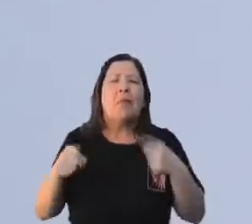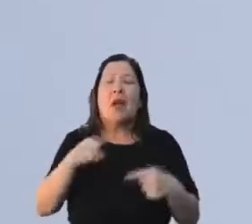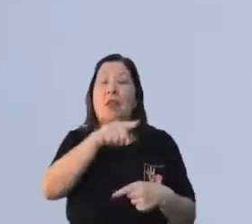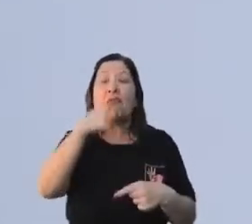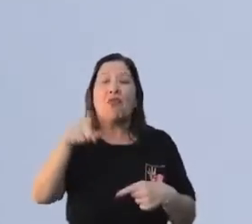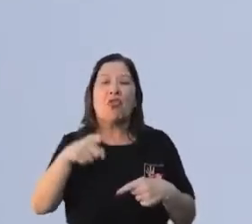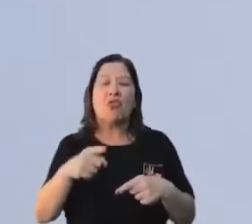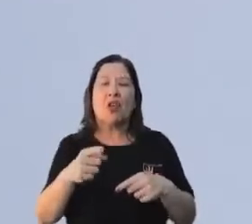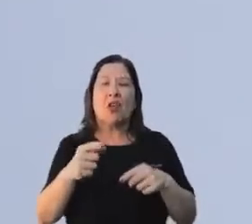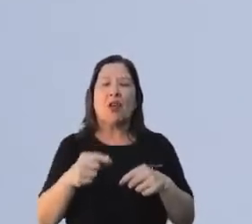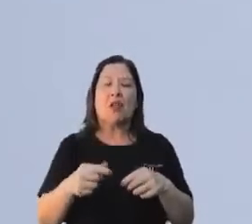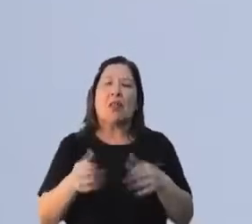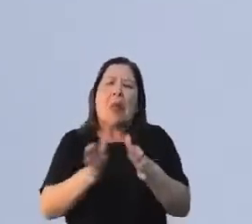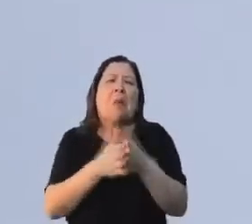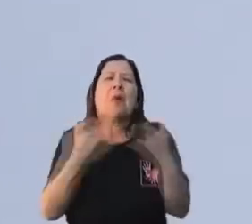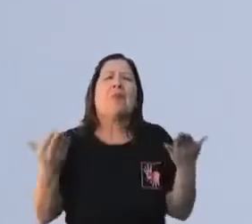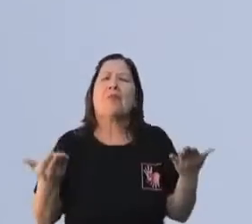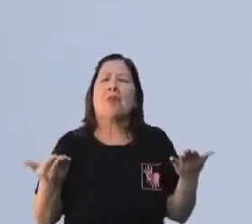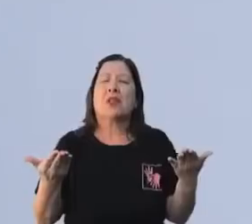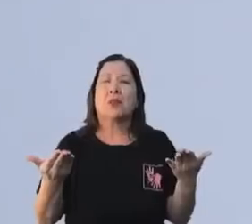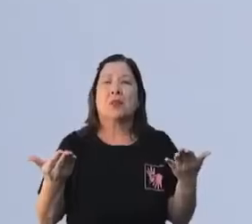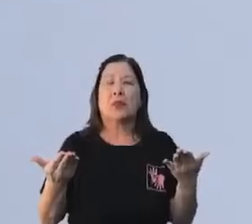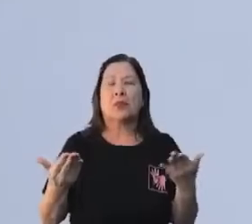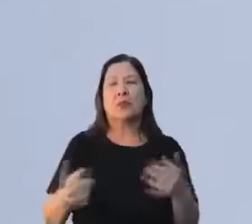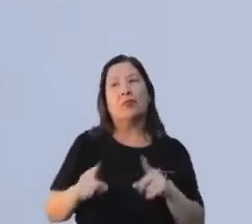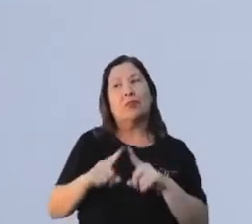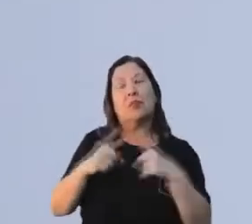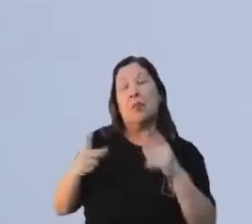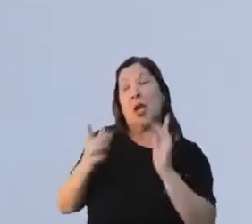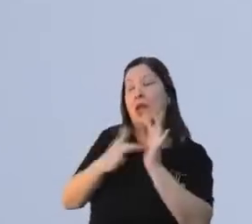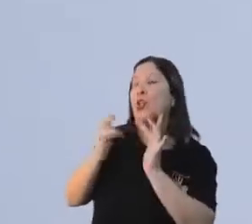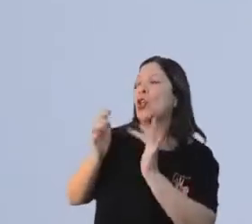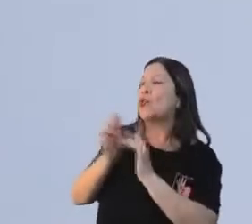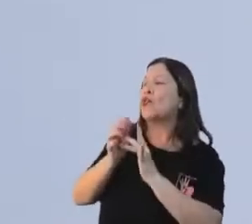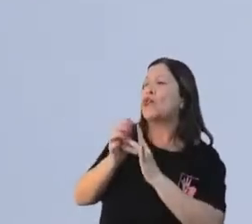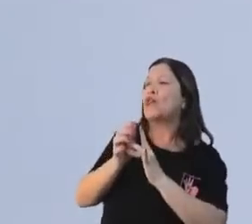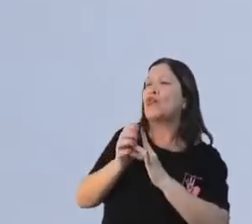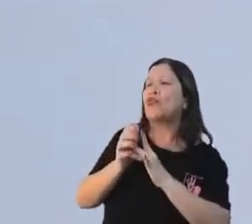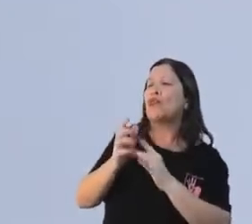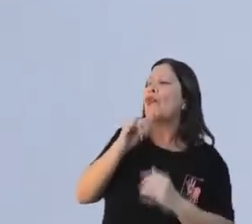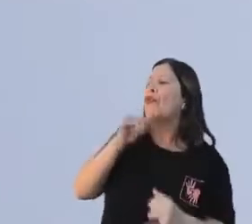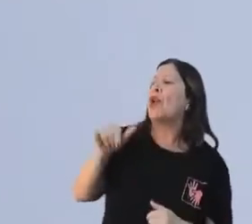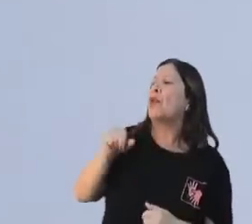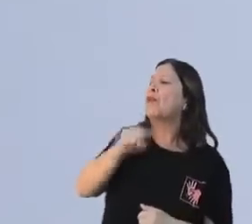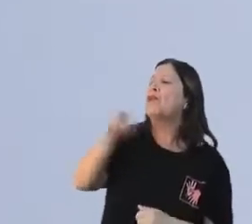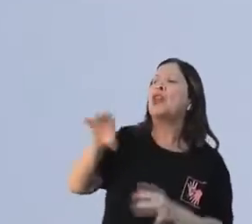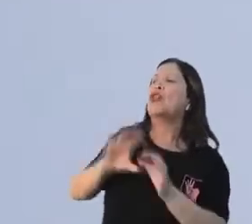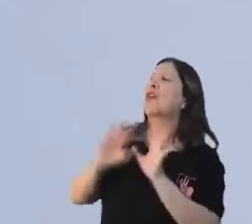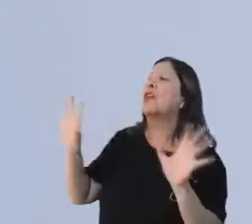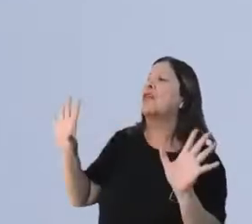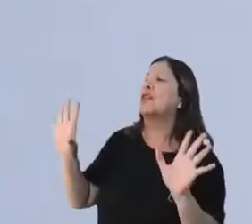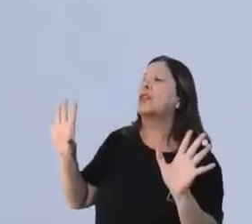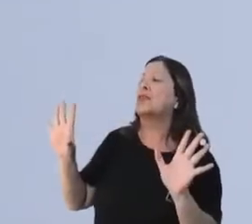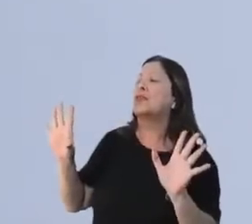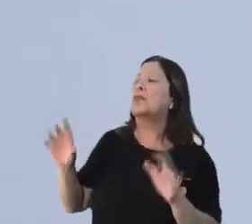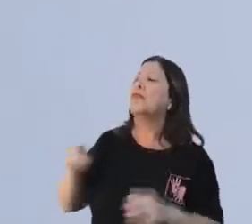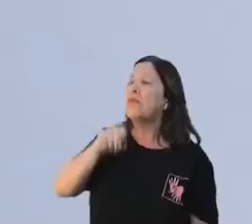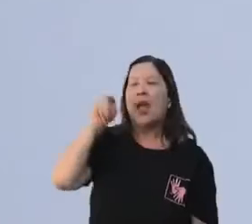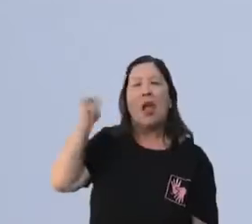ela. Mas Jesus disse: deixai-a, por que a molestais? Ela praticou boa ação para